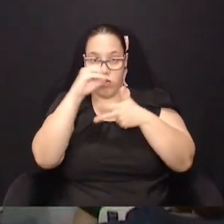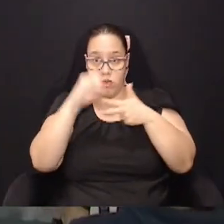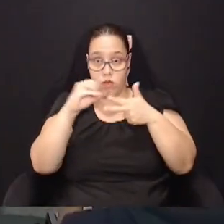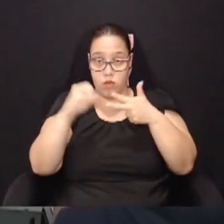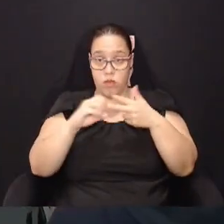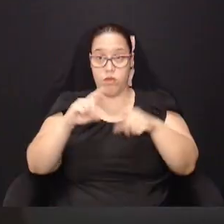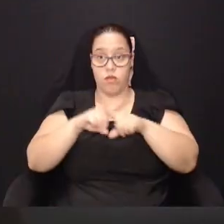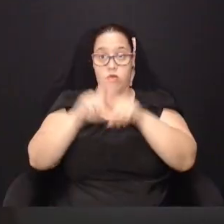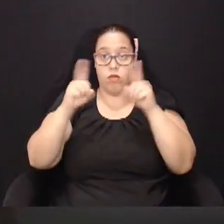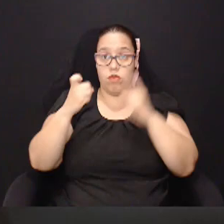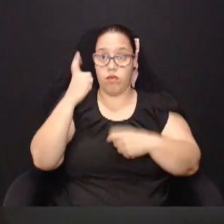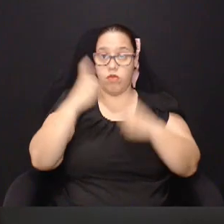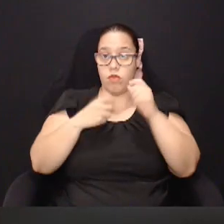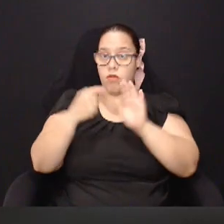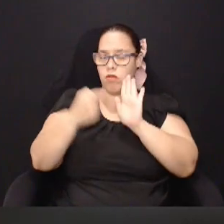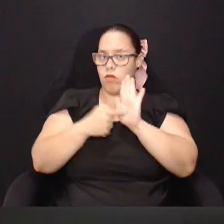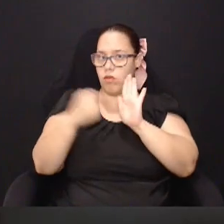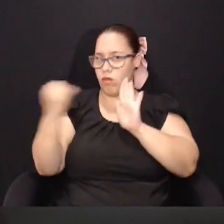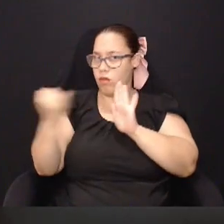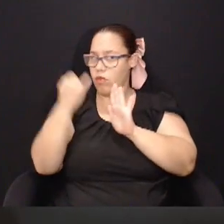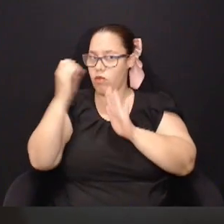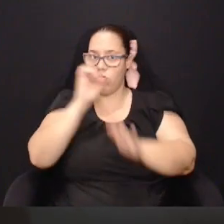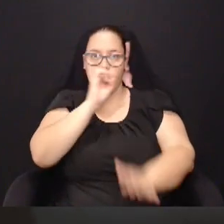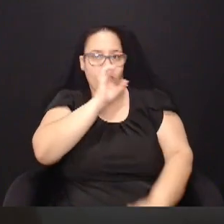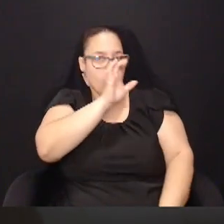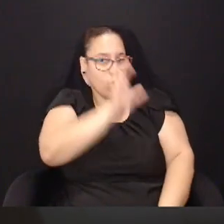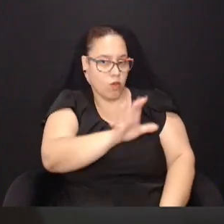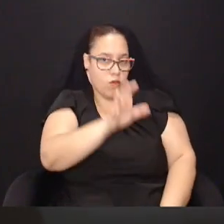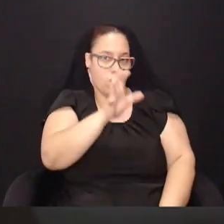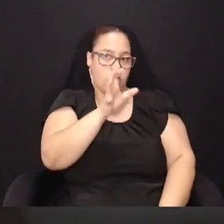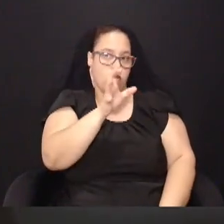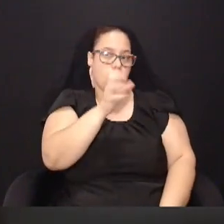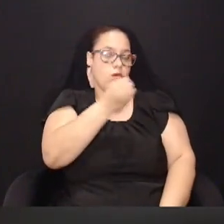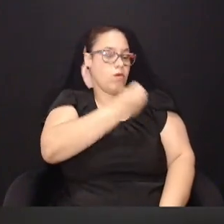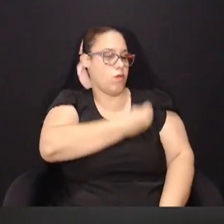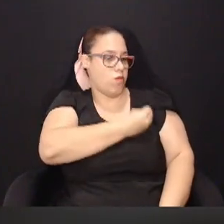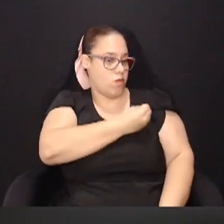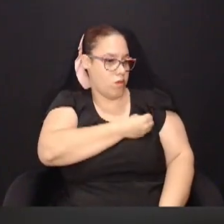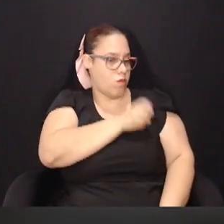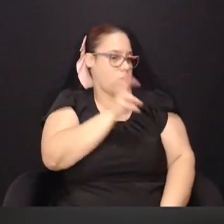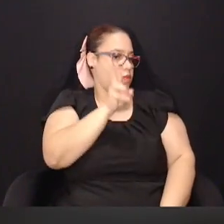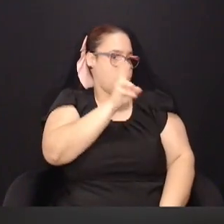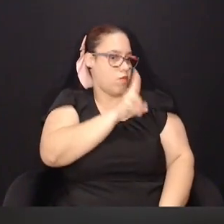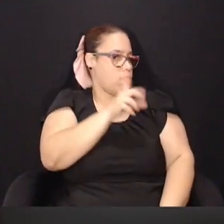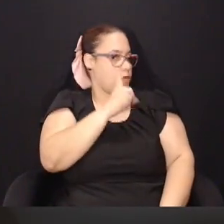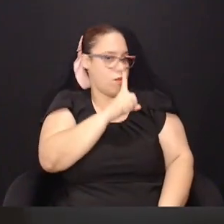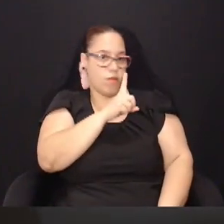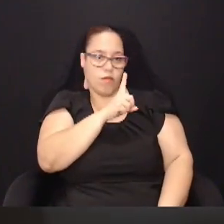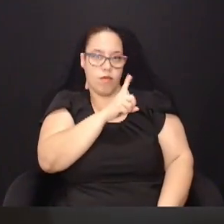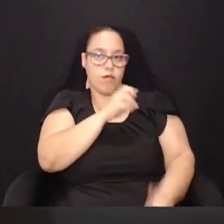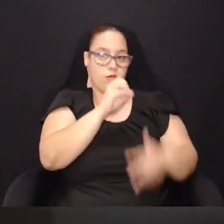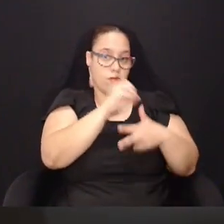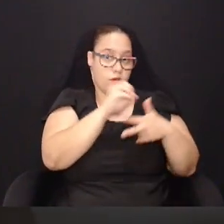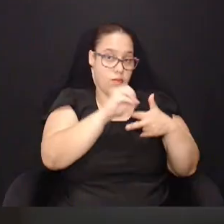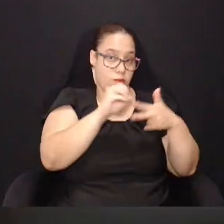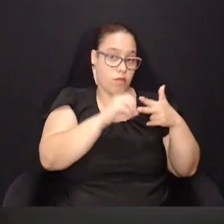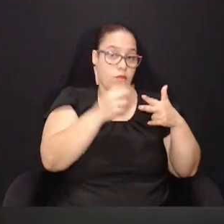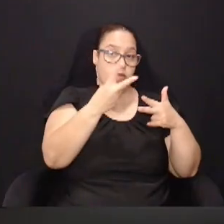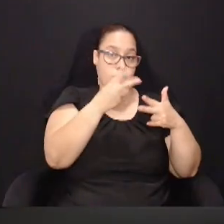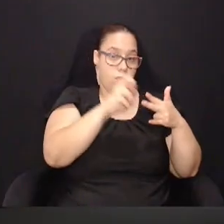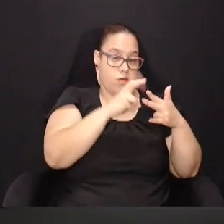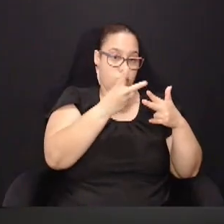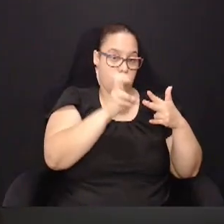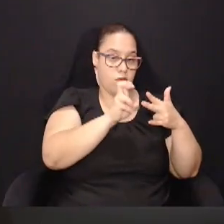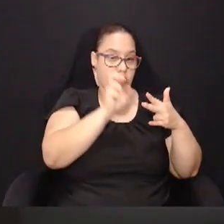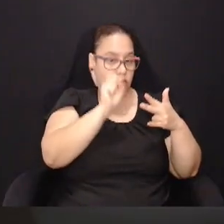algumas ressalvas. Só que essa nota que pode ser utilizada e que não é a nota do exame de 2025, só poderá